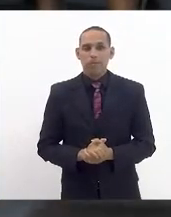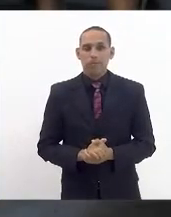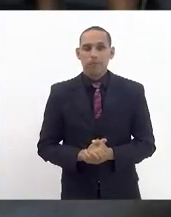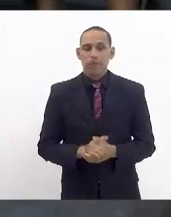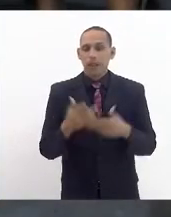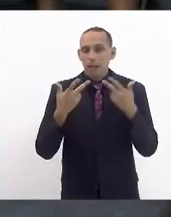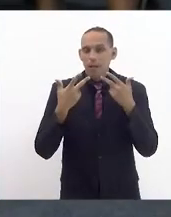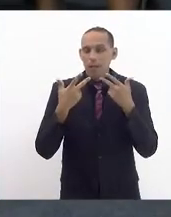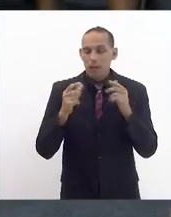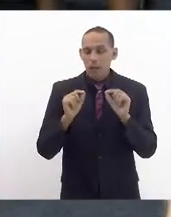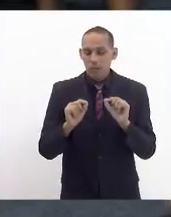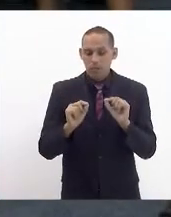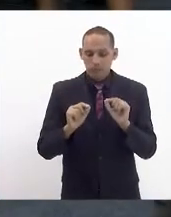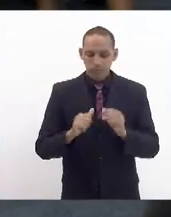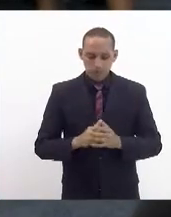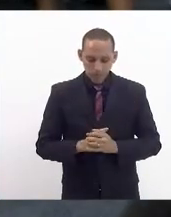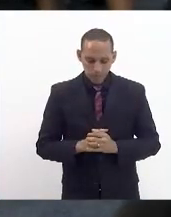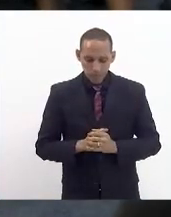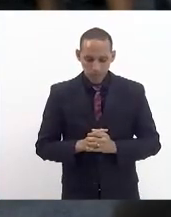seguinte.